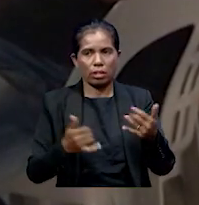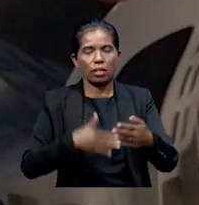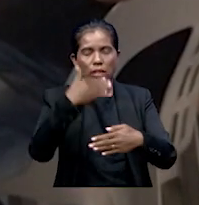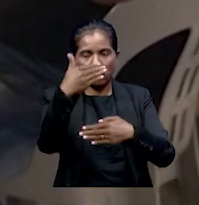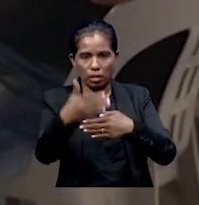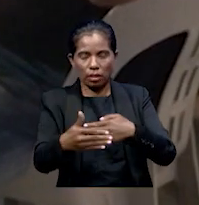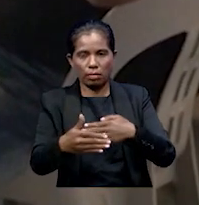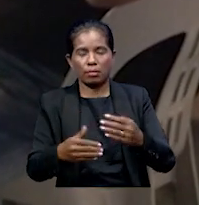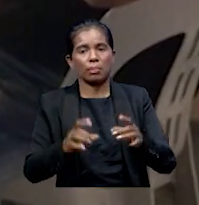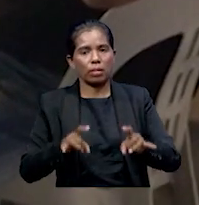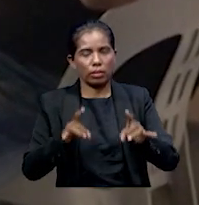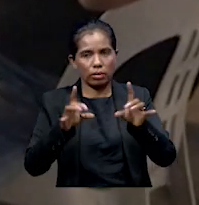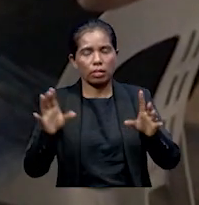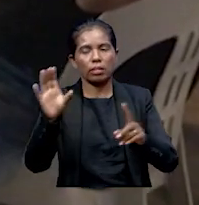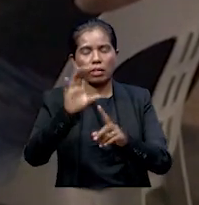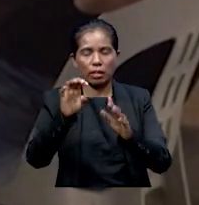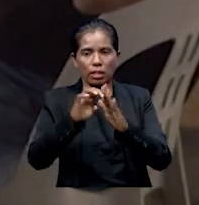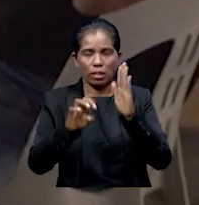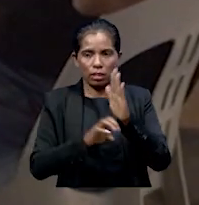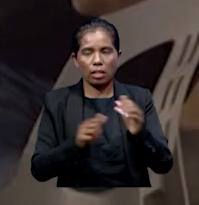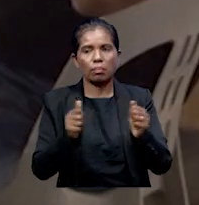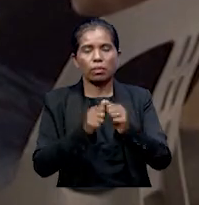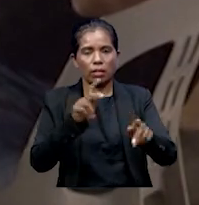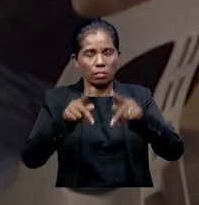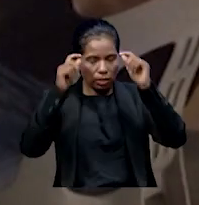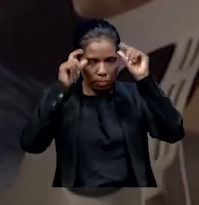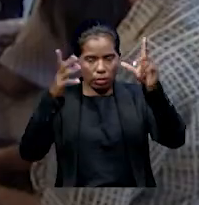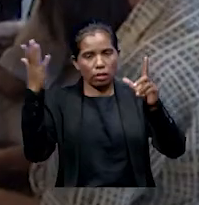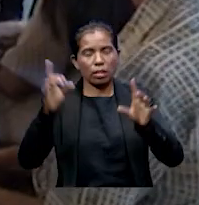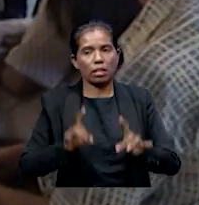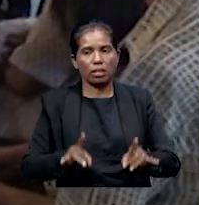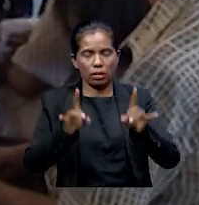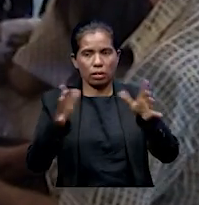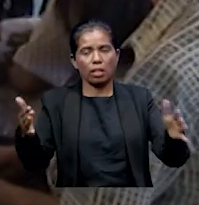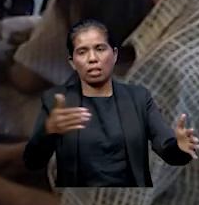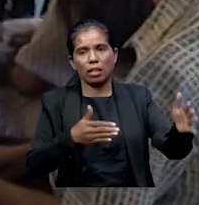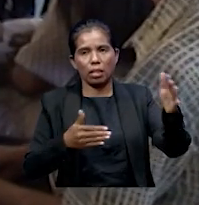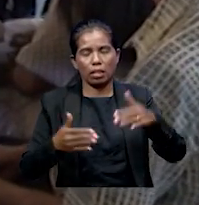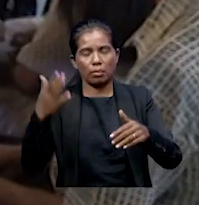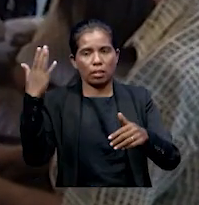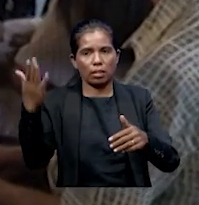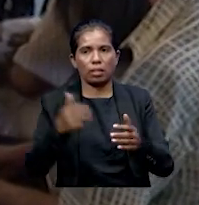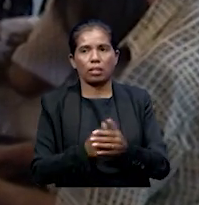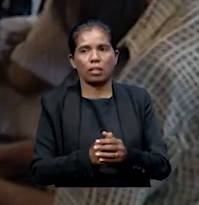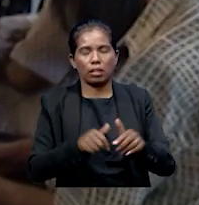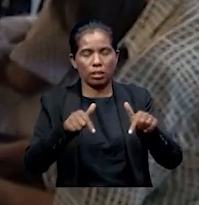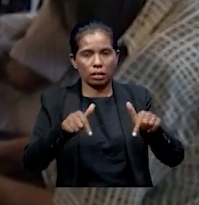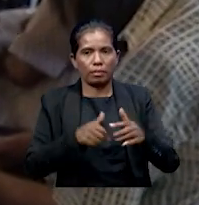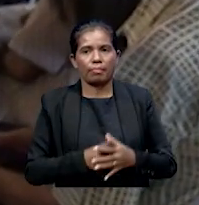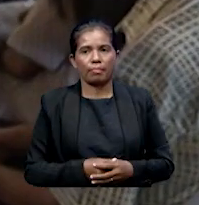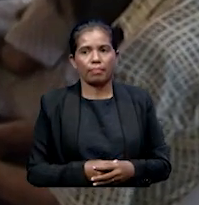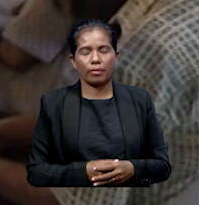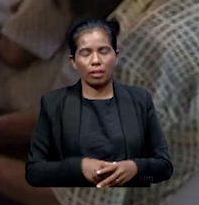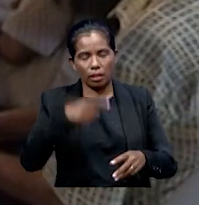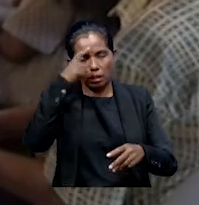bakambra, sefe estado mos hasoro malo ulu ko komunidade Timoruan iha Darwin ne beha libur an iha Portugues en Timori Social Club.